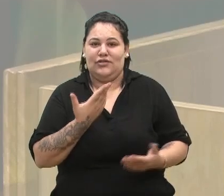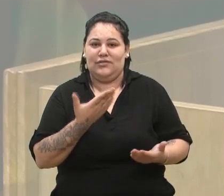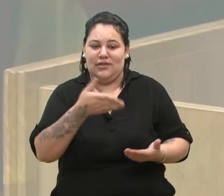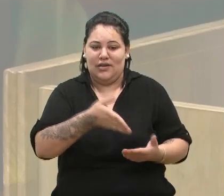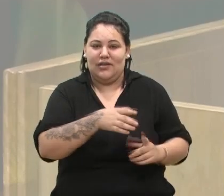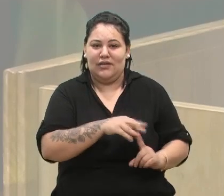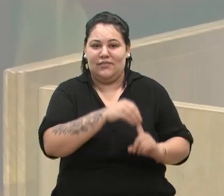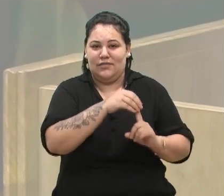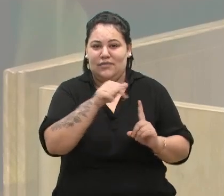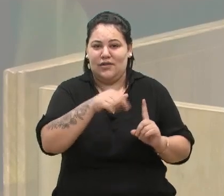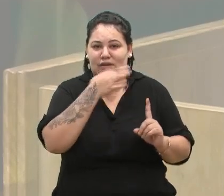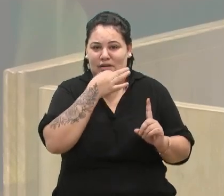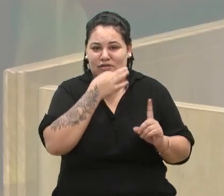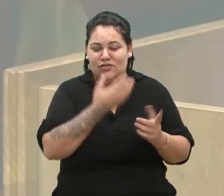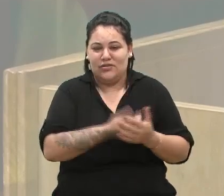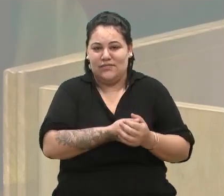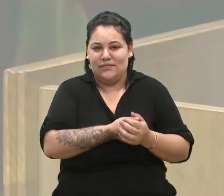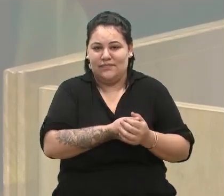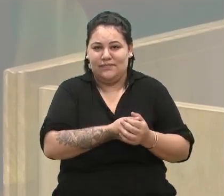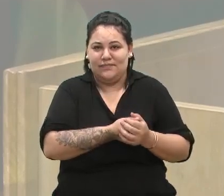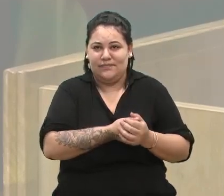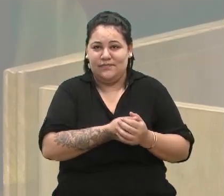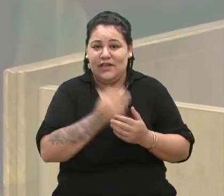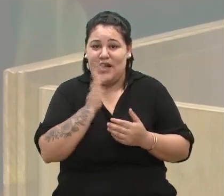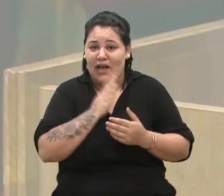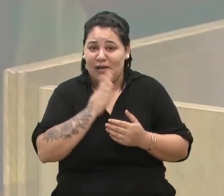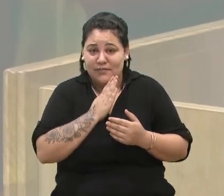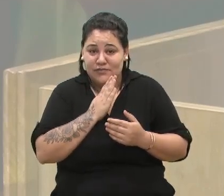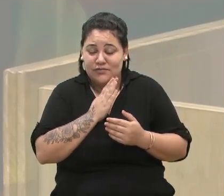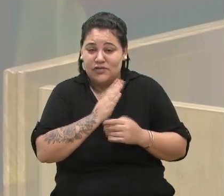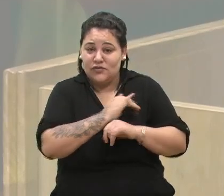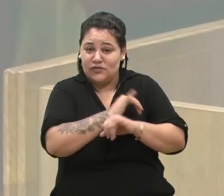Sul. Muito em breve nós vamos fazer o anúncio, eu já fiz aqui da